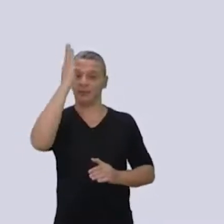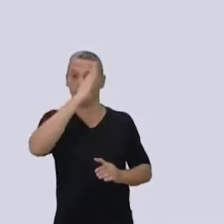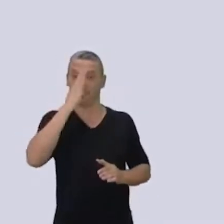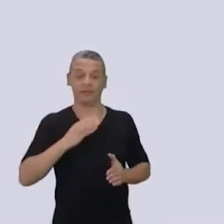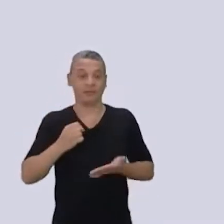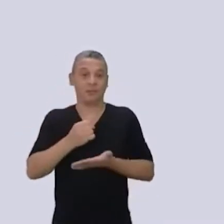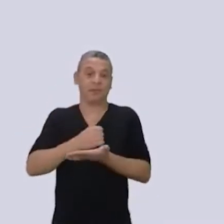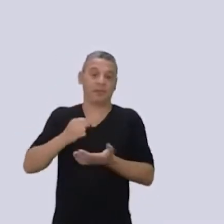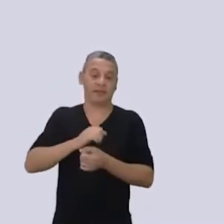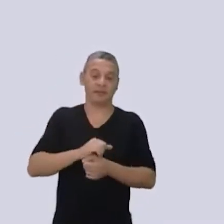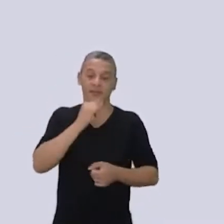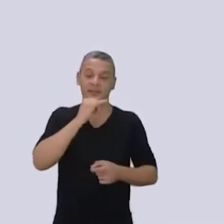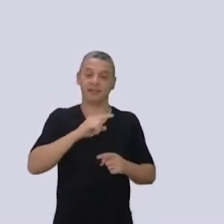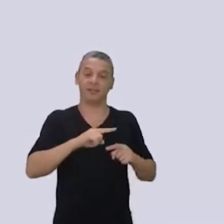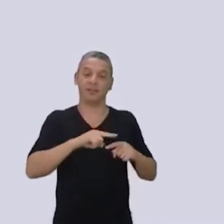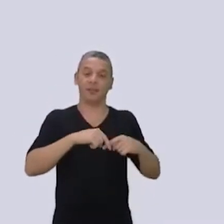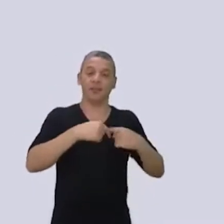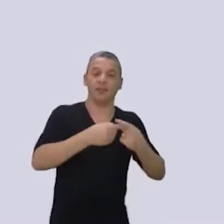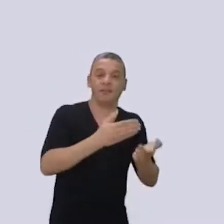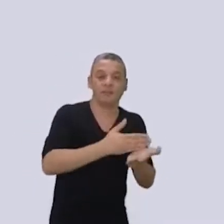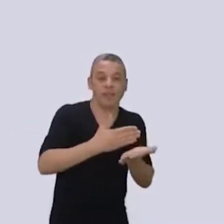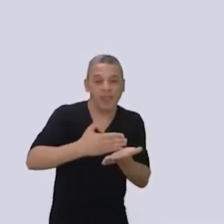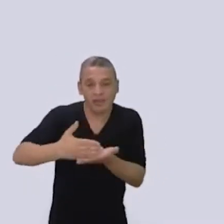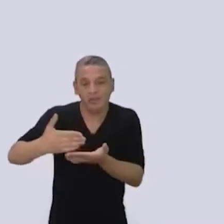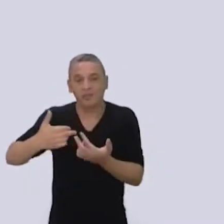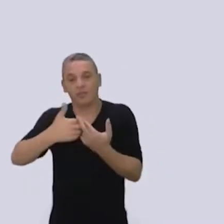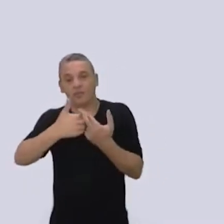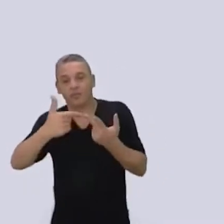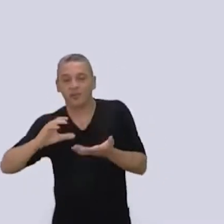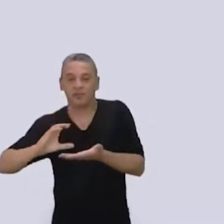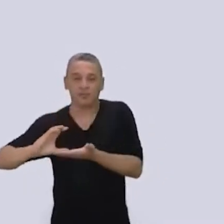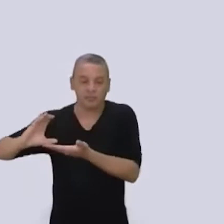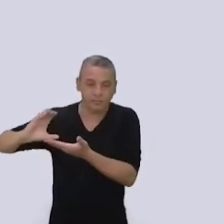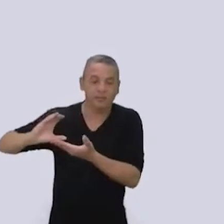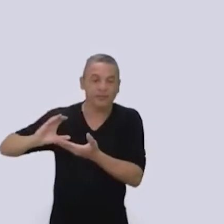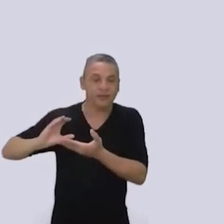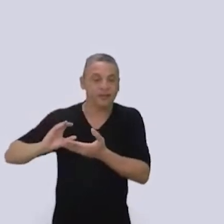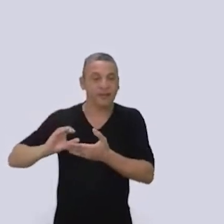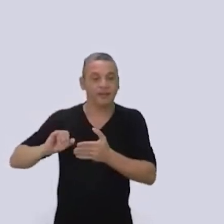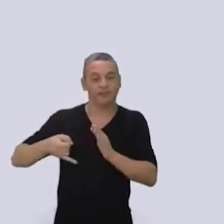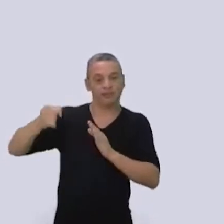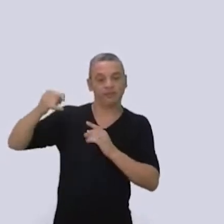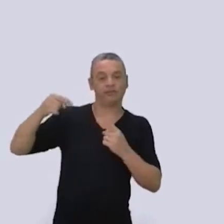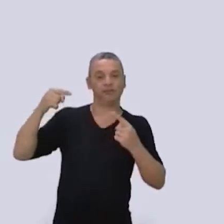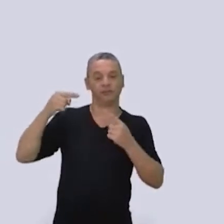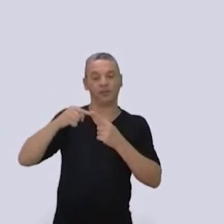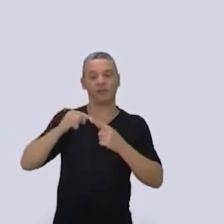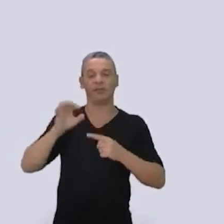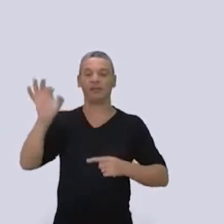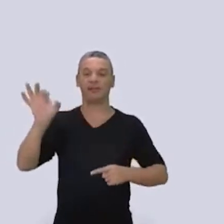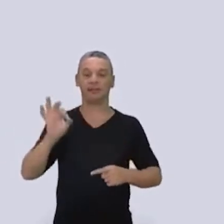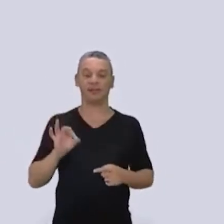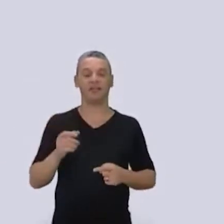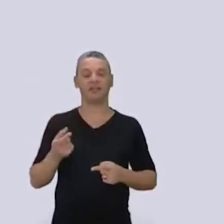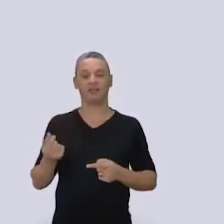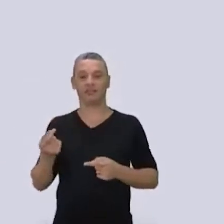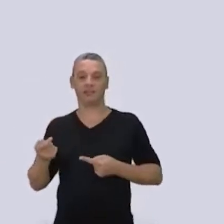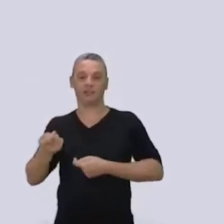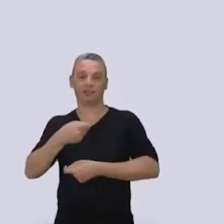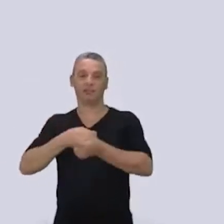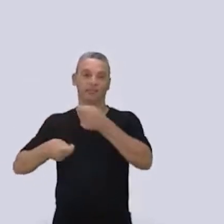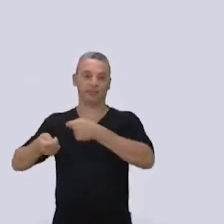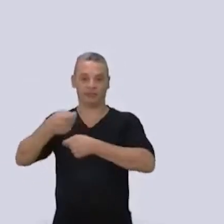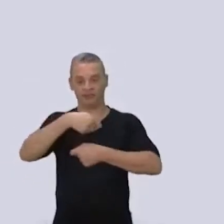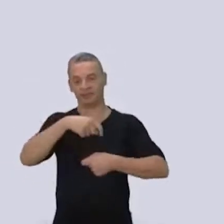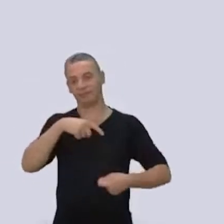para empréstimos, financiamentos e investimentos, tá certo? Os bancos utilizam essa taxa como referência